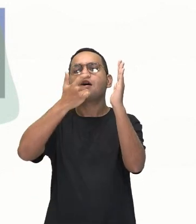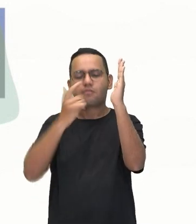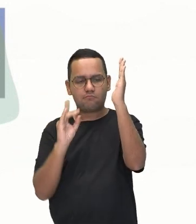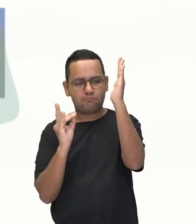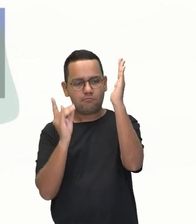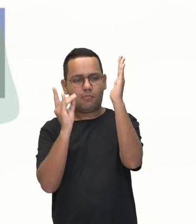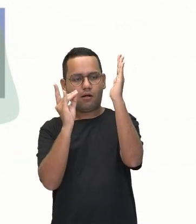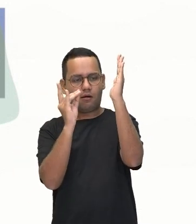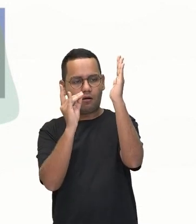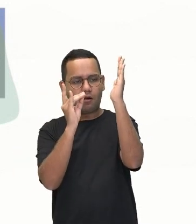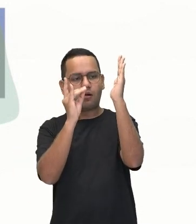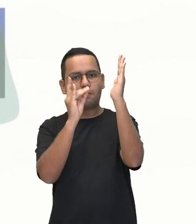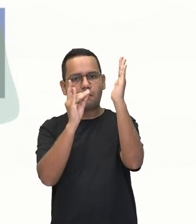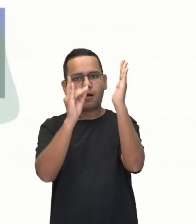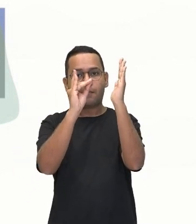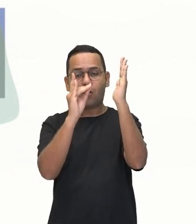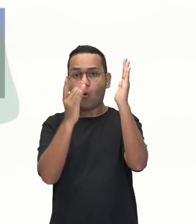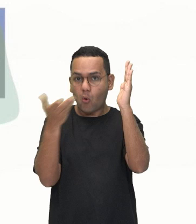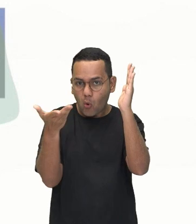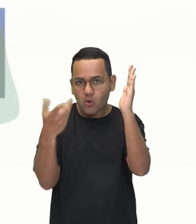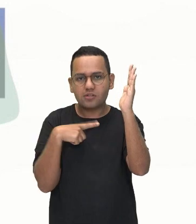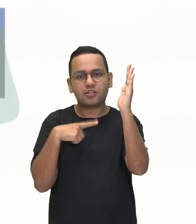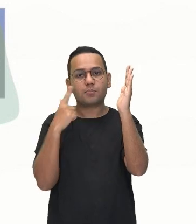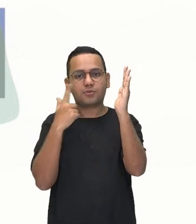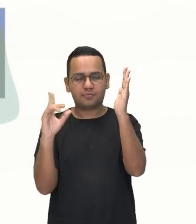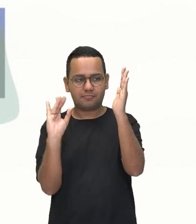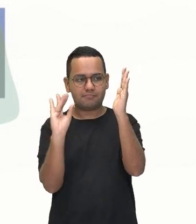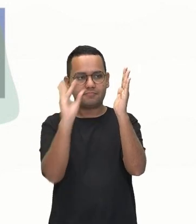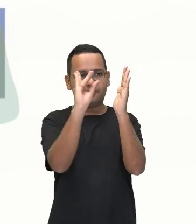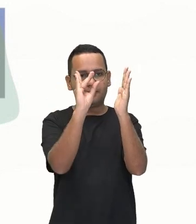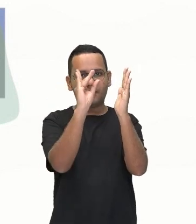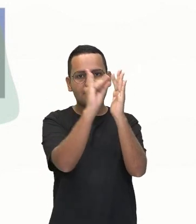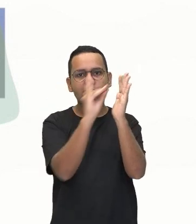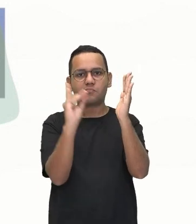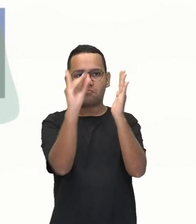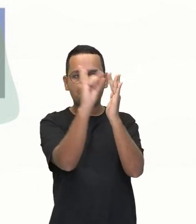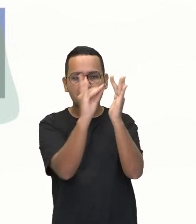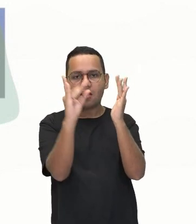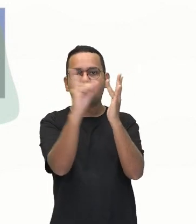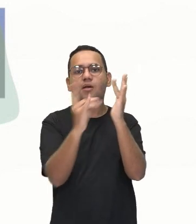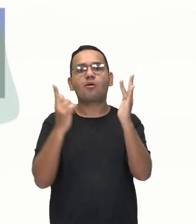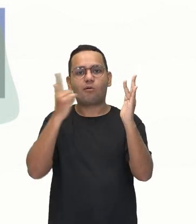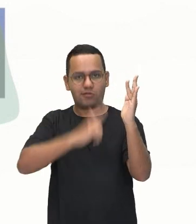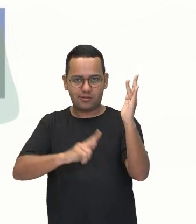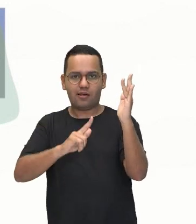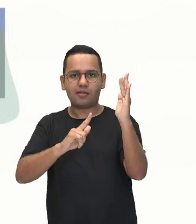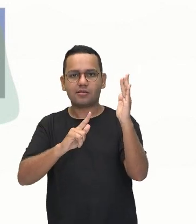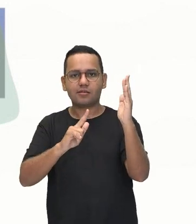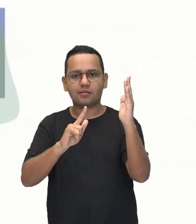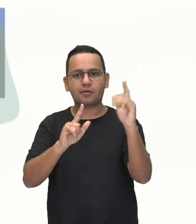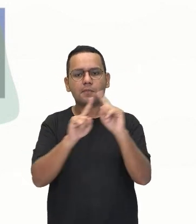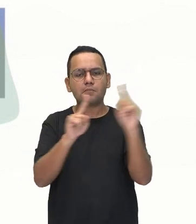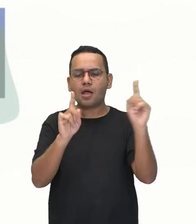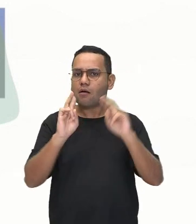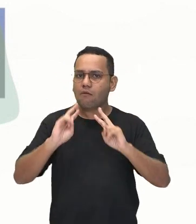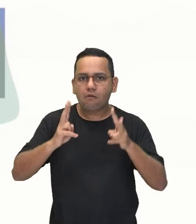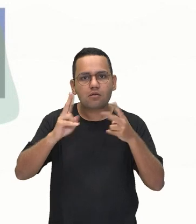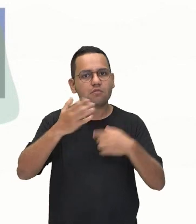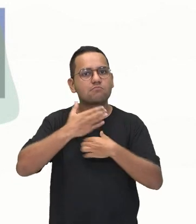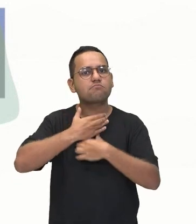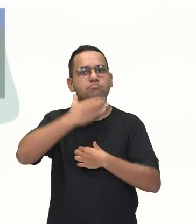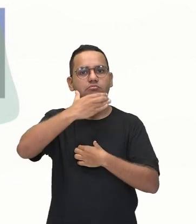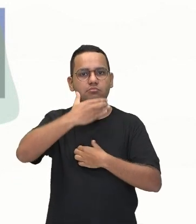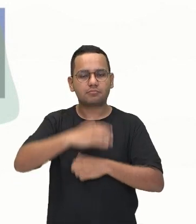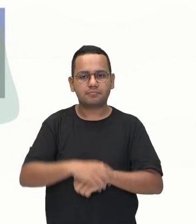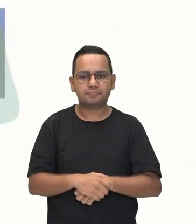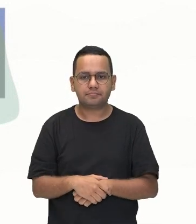altas, e hoje em dia nós temos esse animal continua alongando o pescoço e progressivamente se torna